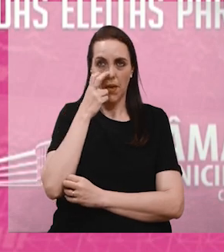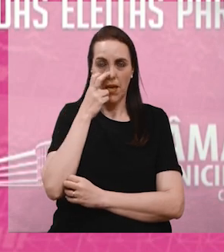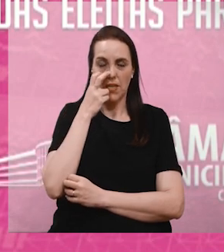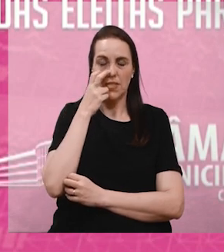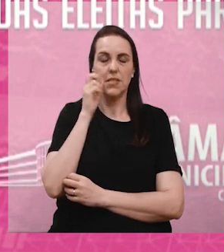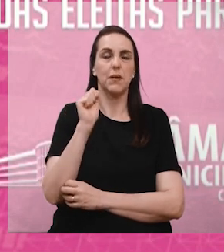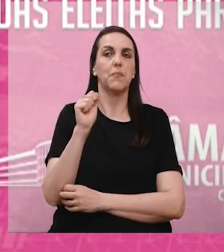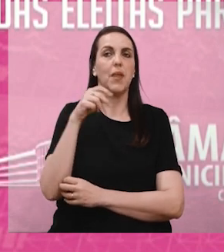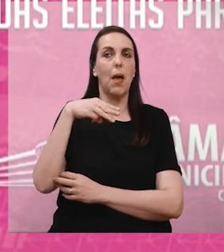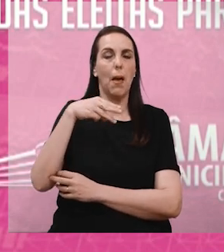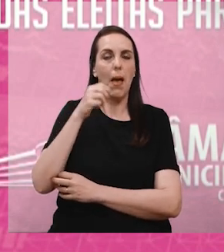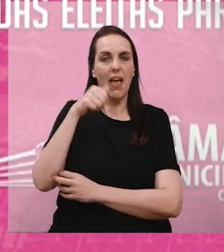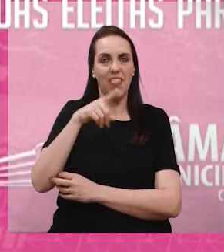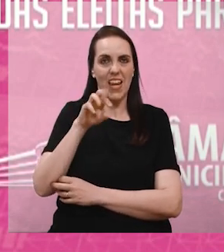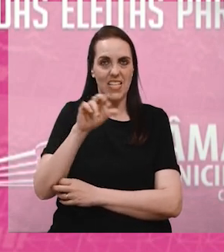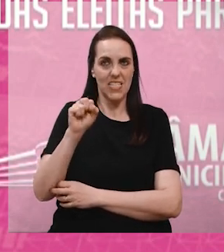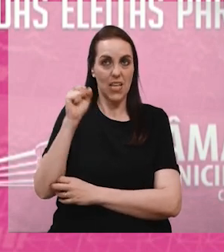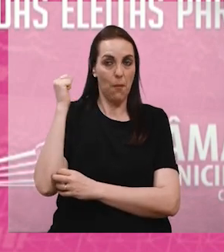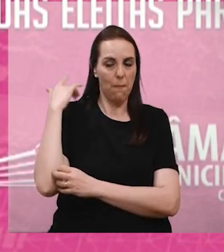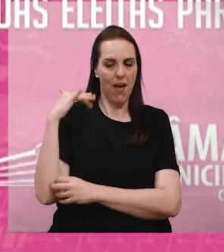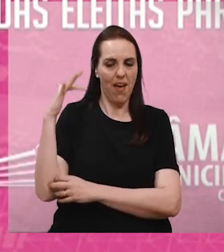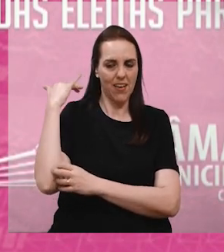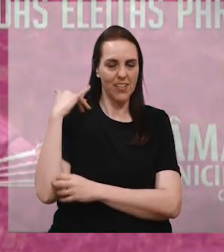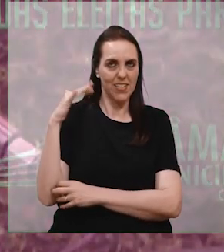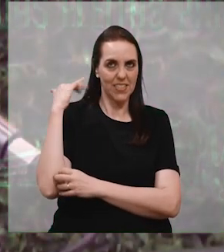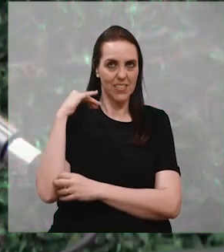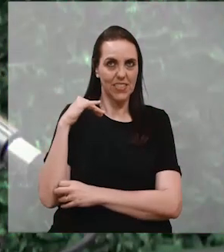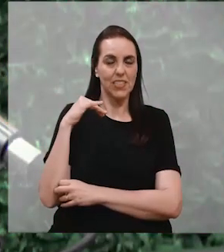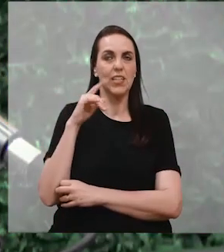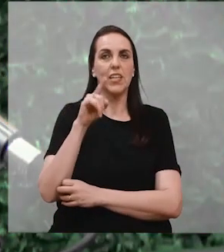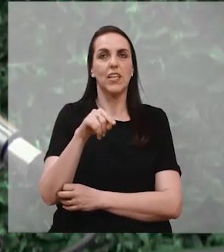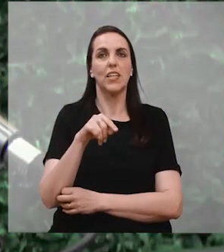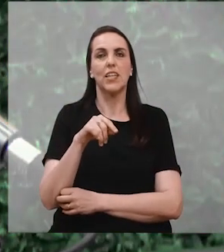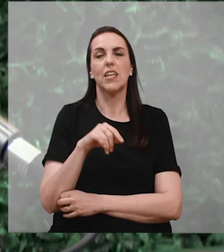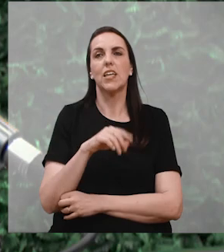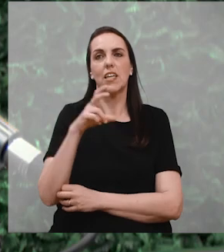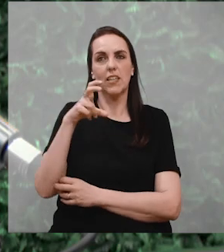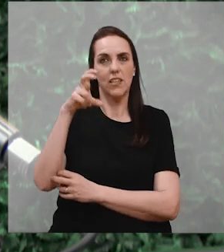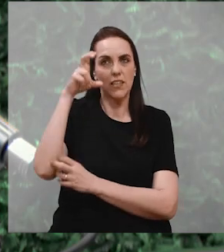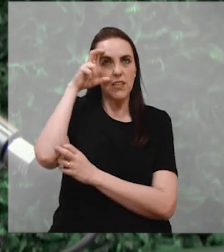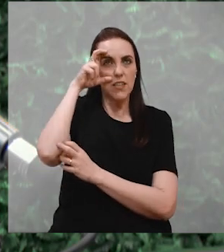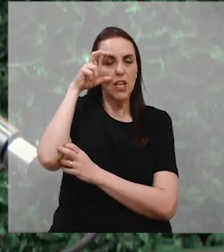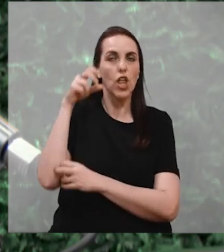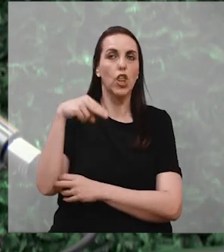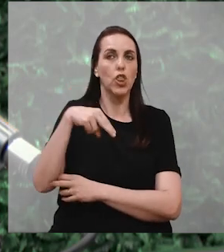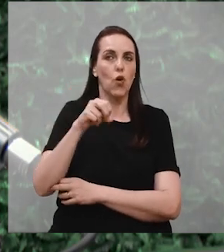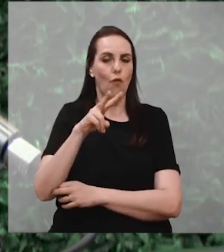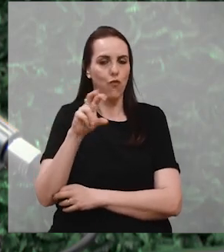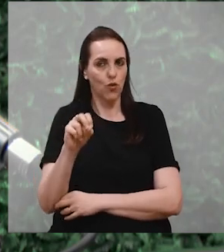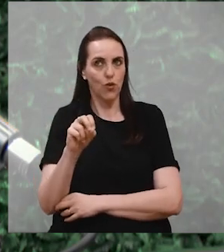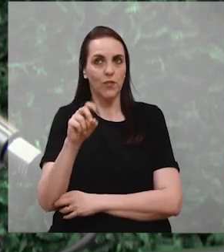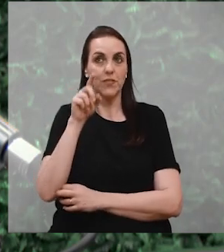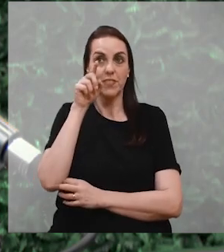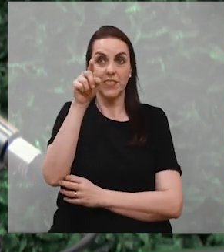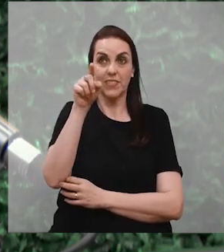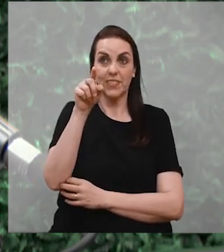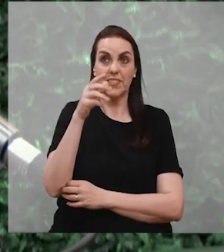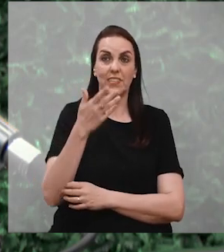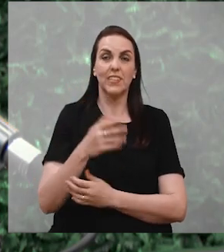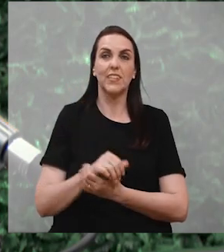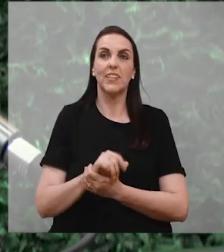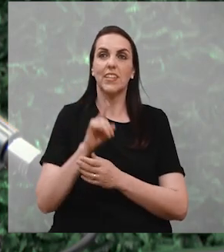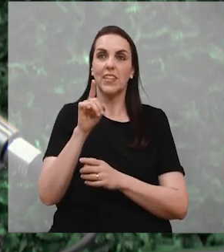Andressa Marques, PCdoB e Sandra Boneto, do Novo. E esse painel que a gente mostrou aqui, ó, a Rafa aparecendo,